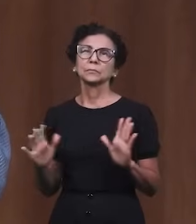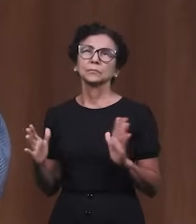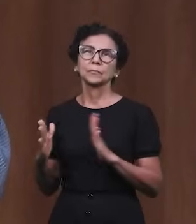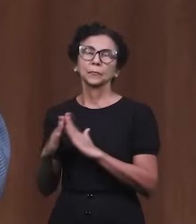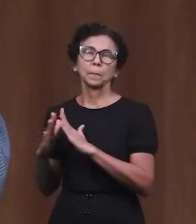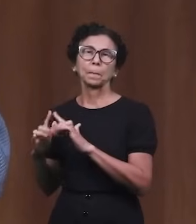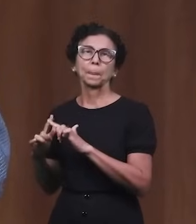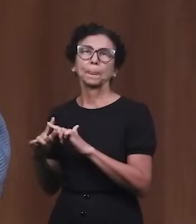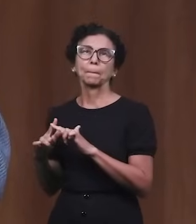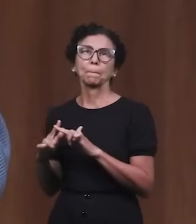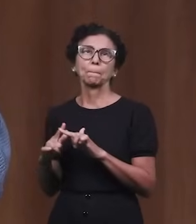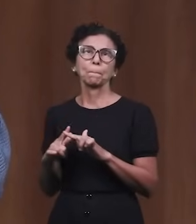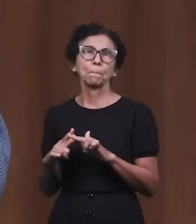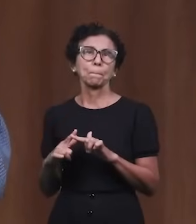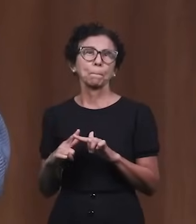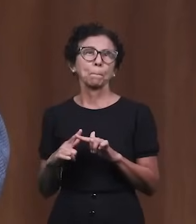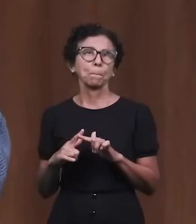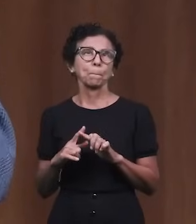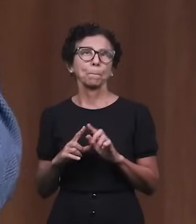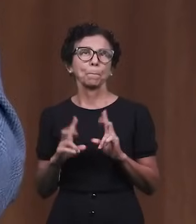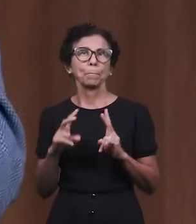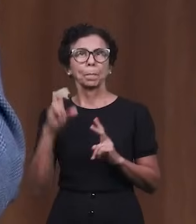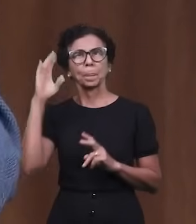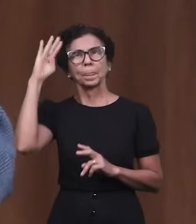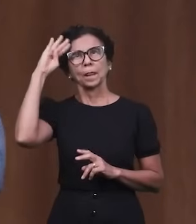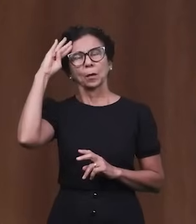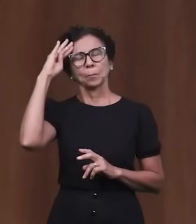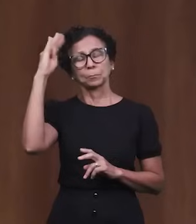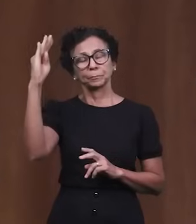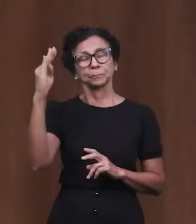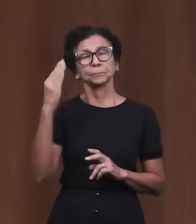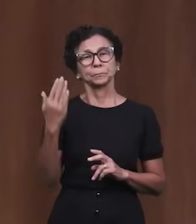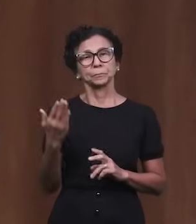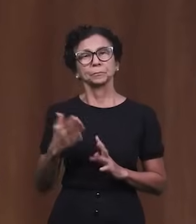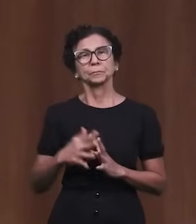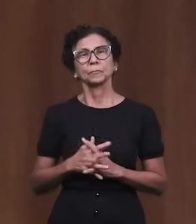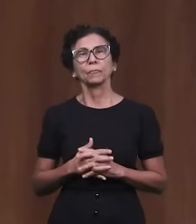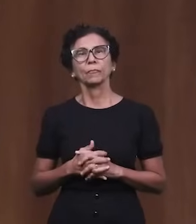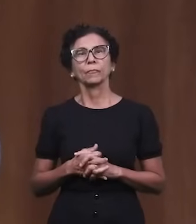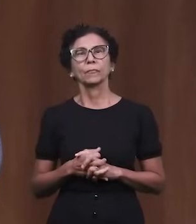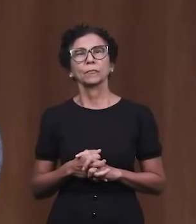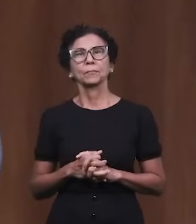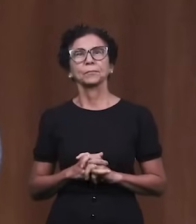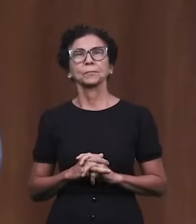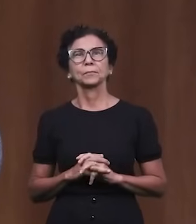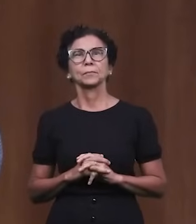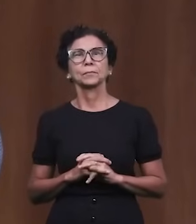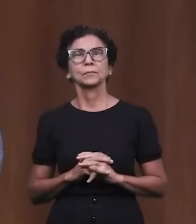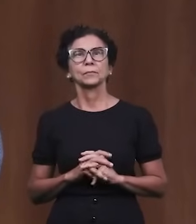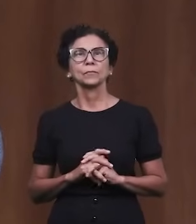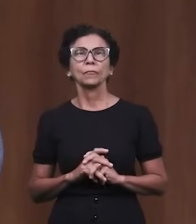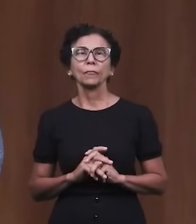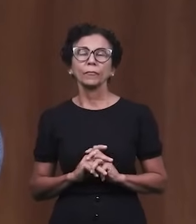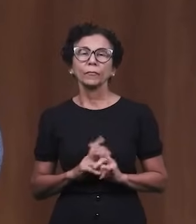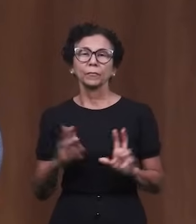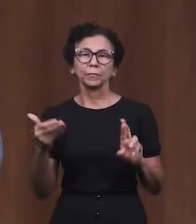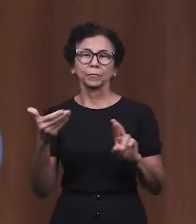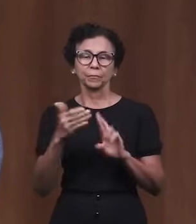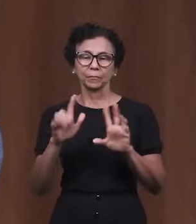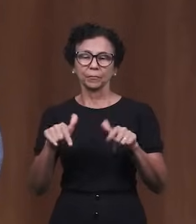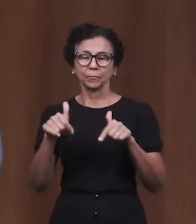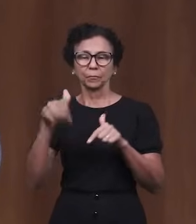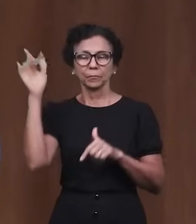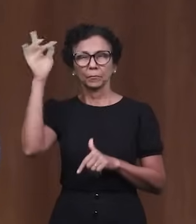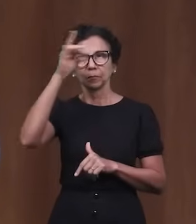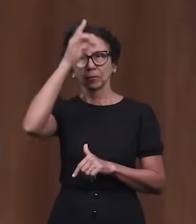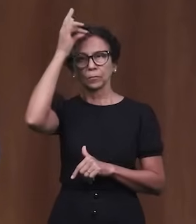Como se diz assim, é um assunto fundamental para a igreja, porque fala da operação do Espírito Santo na vida da igreja,